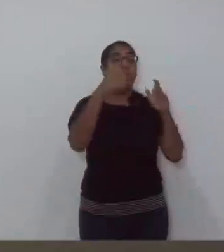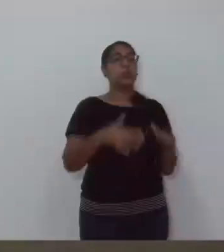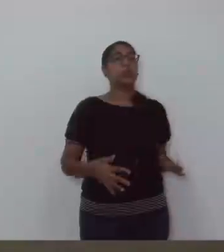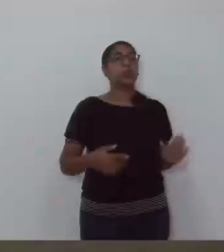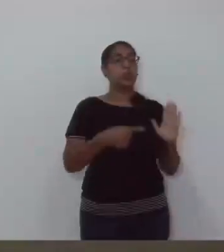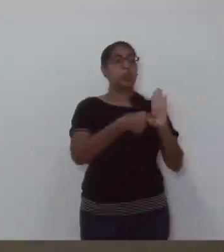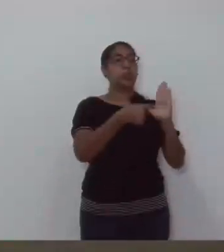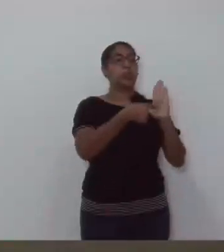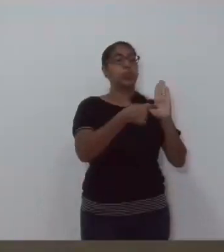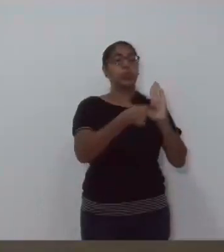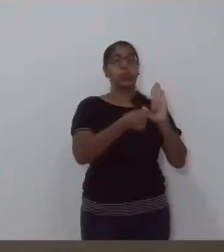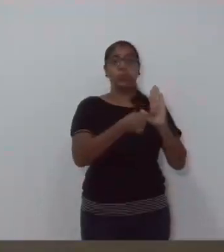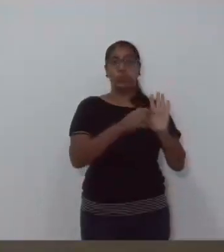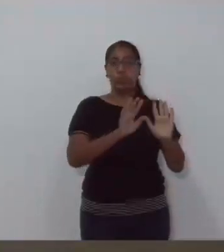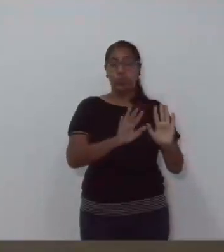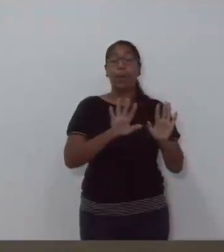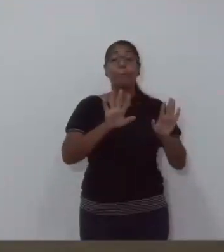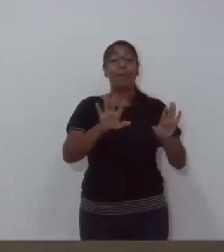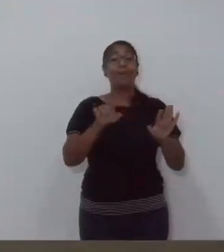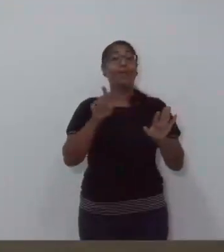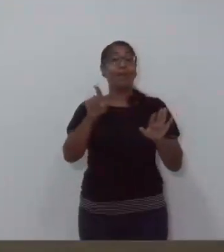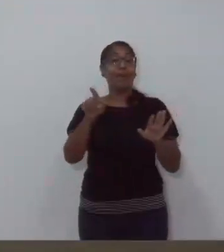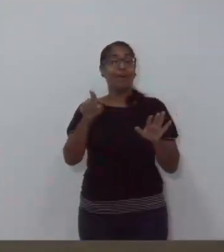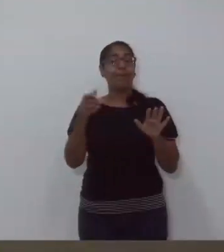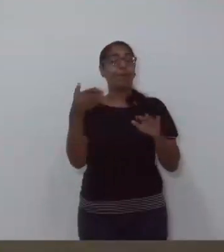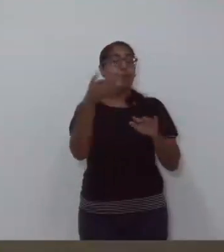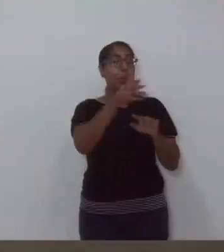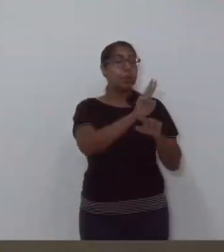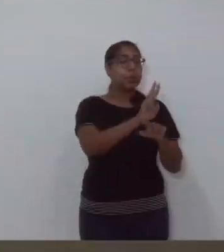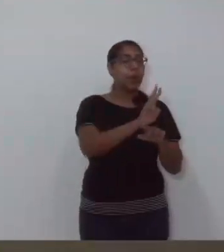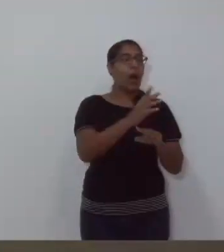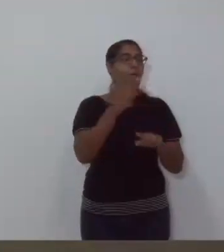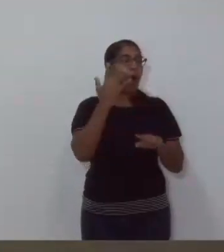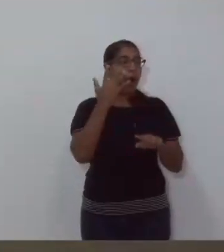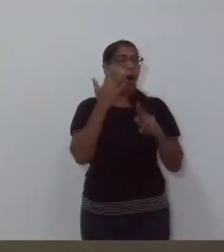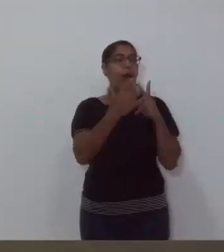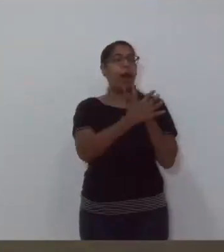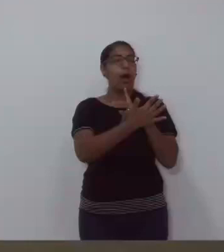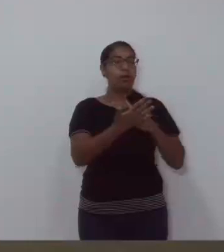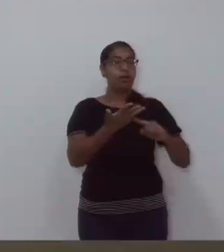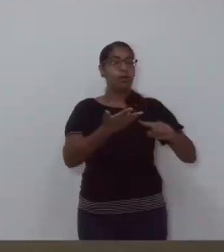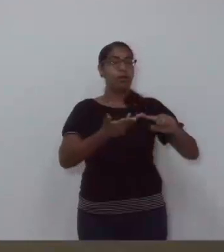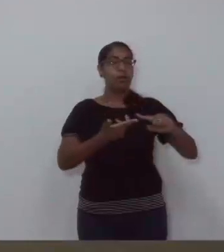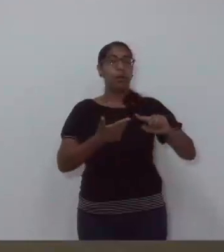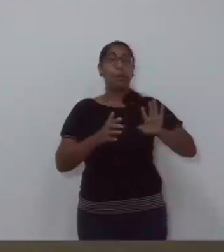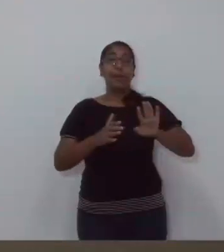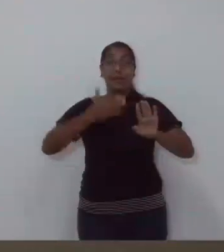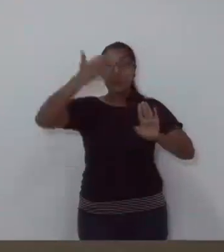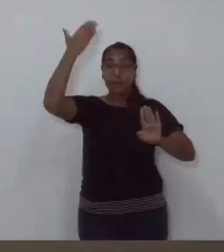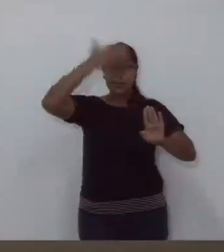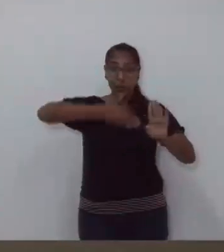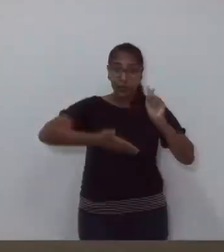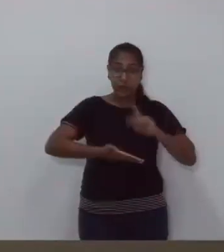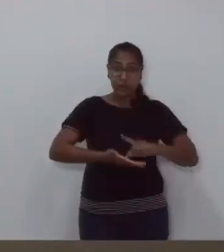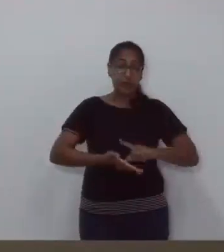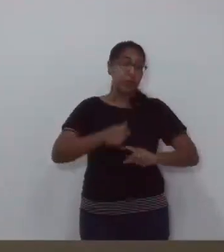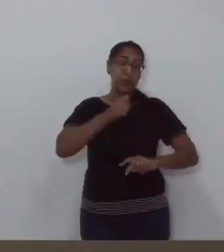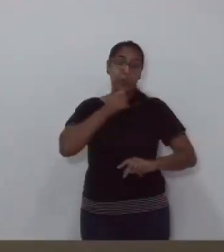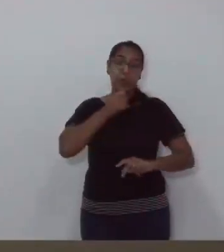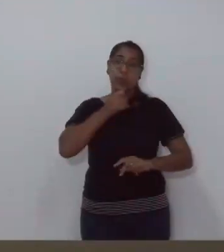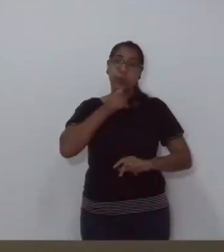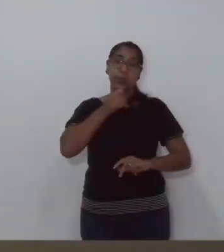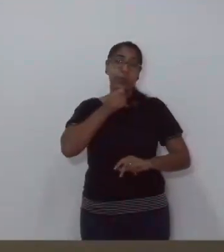fato, eventualmente, de haver indícios, não quer dizer que existam, de fato, provas e que sejam reais. Muitas